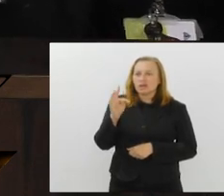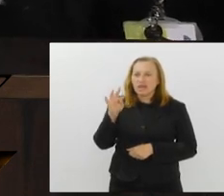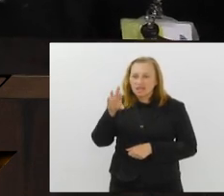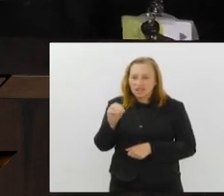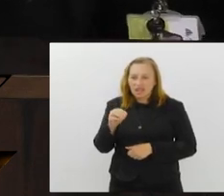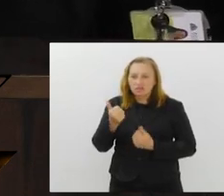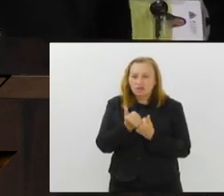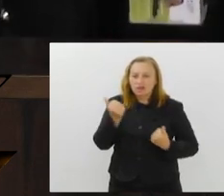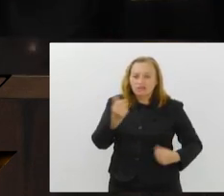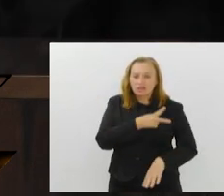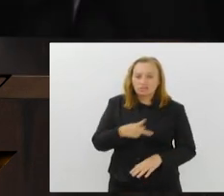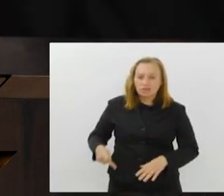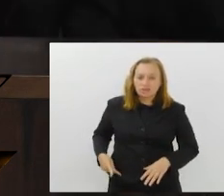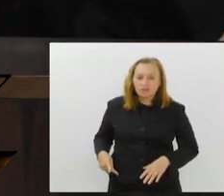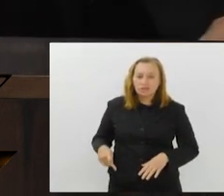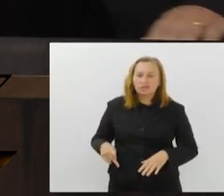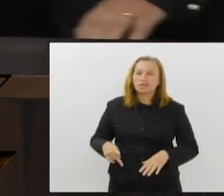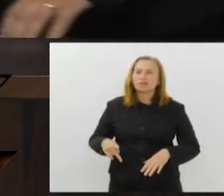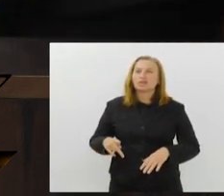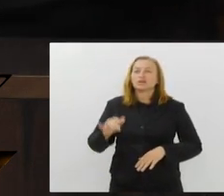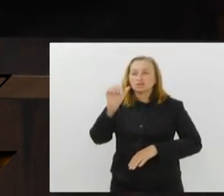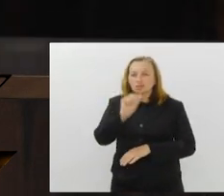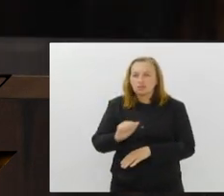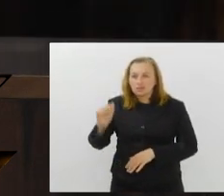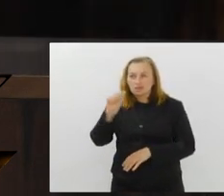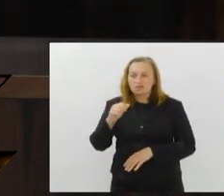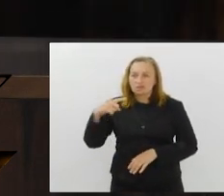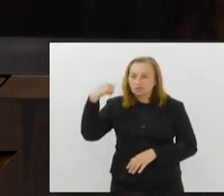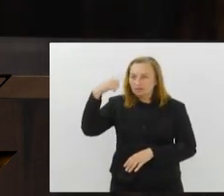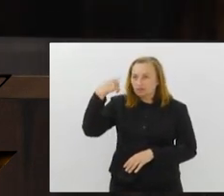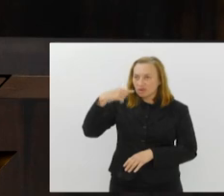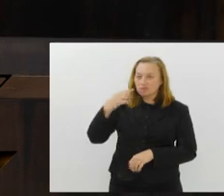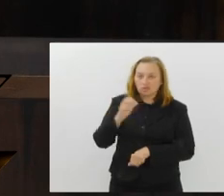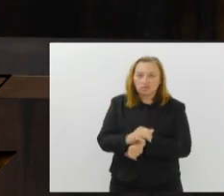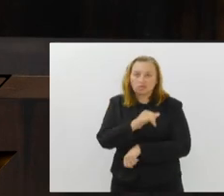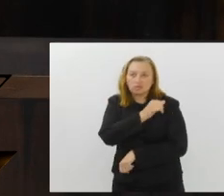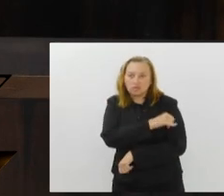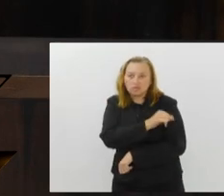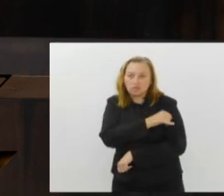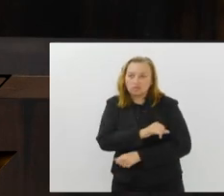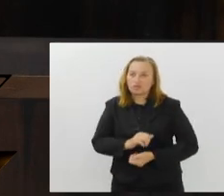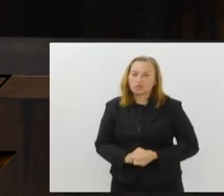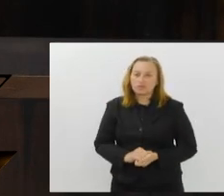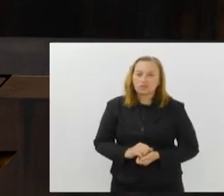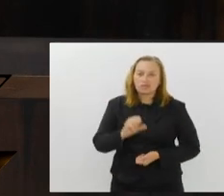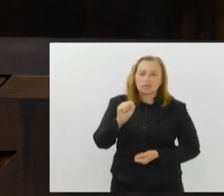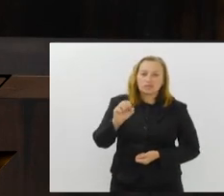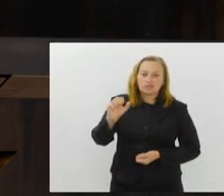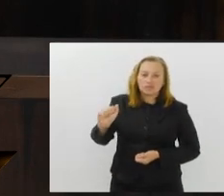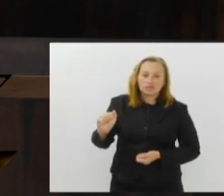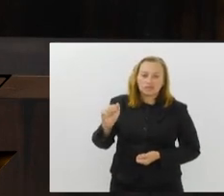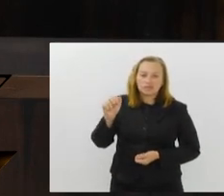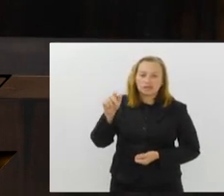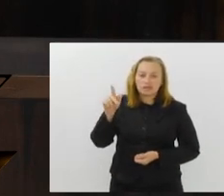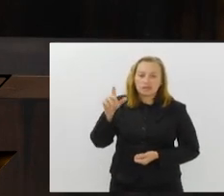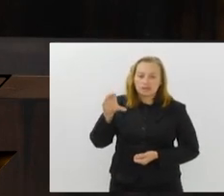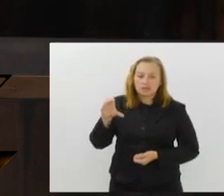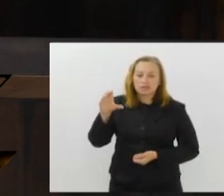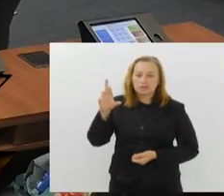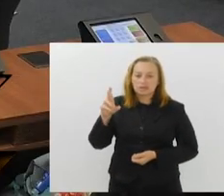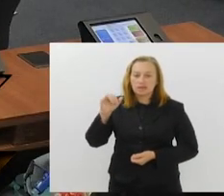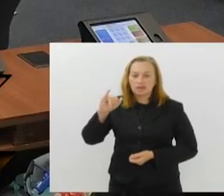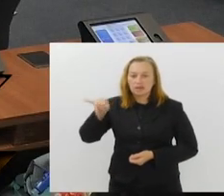vice-presidente da associação dos advogados criminalistas do estado do Rio de Janeiro sasser representando a Dra Márcia